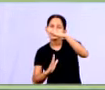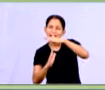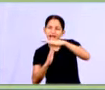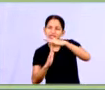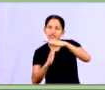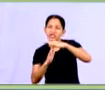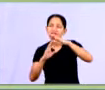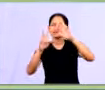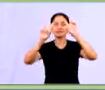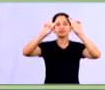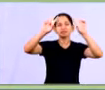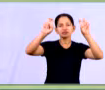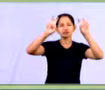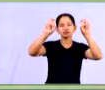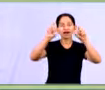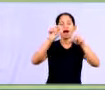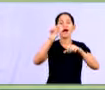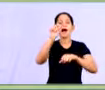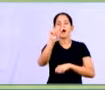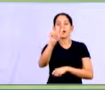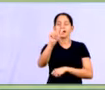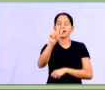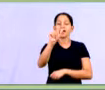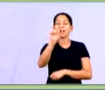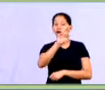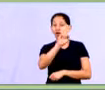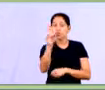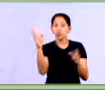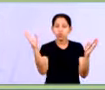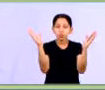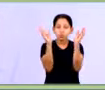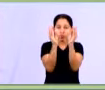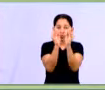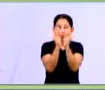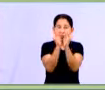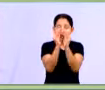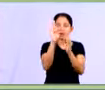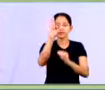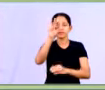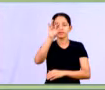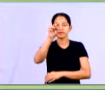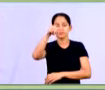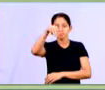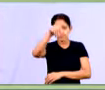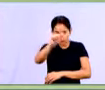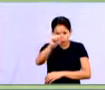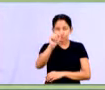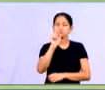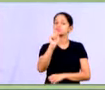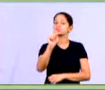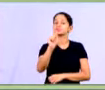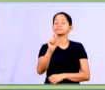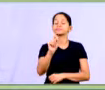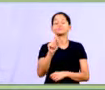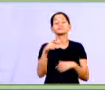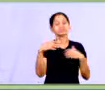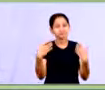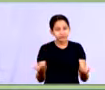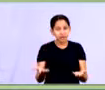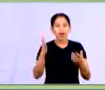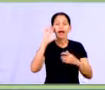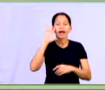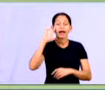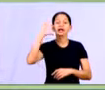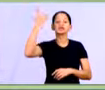também conhecida como TMA? Isso, a taxa mínima de atratividade se constitui da decisão